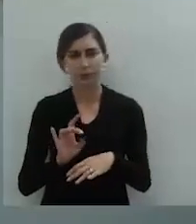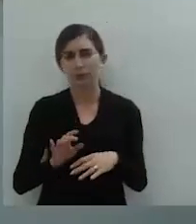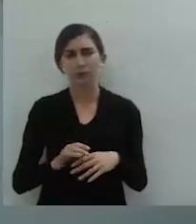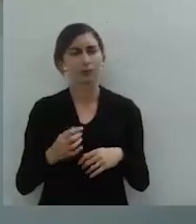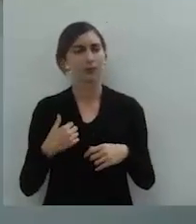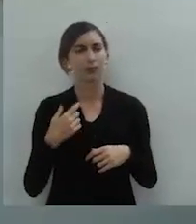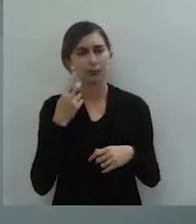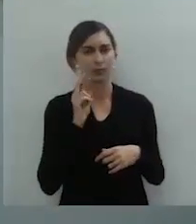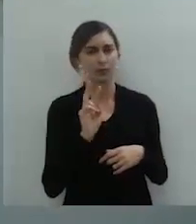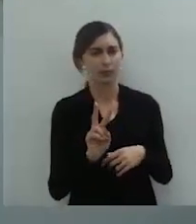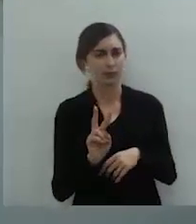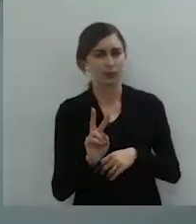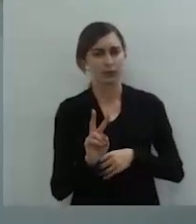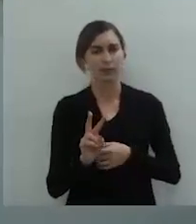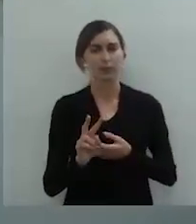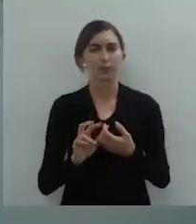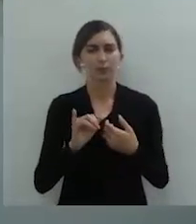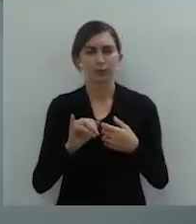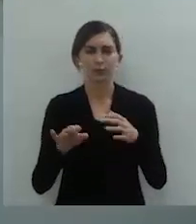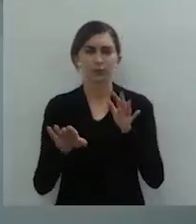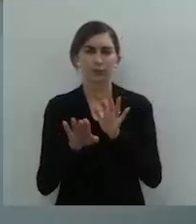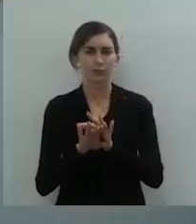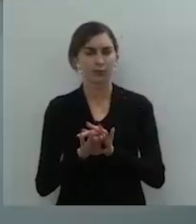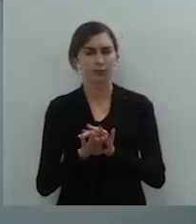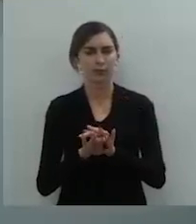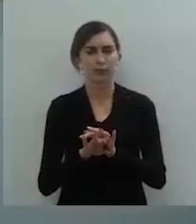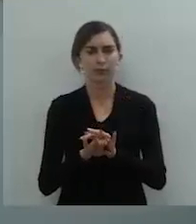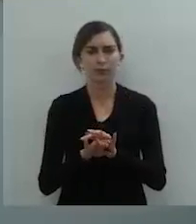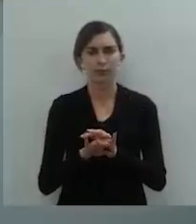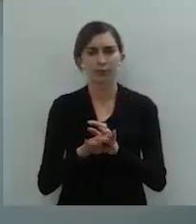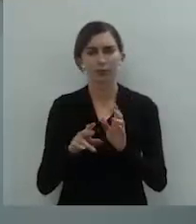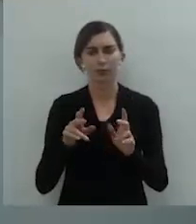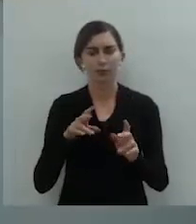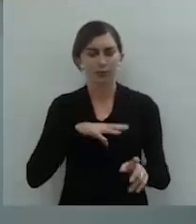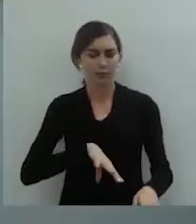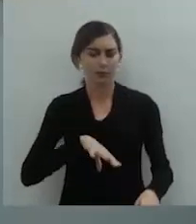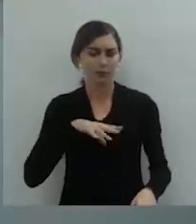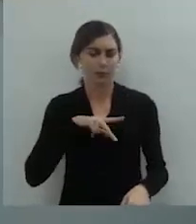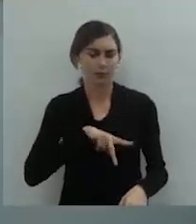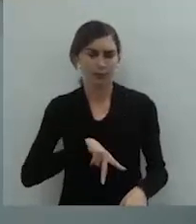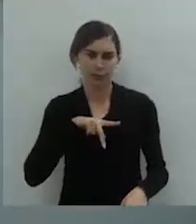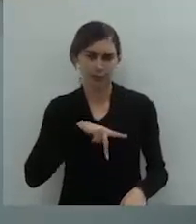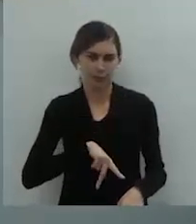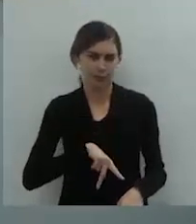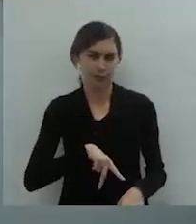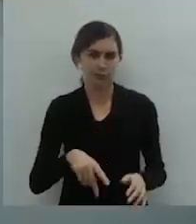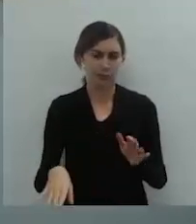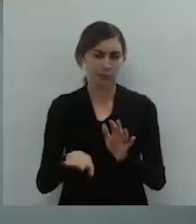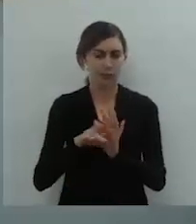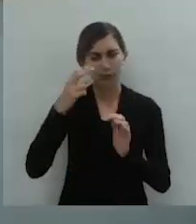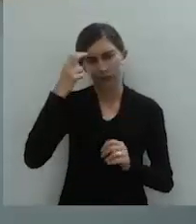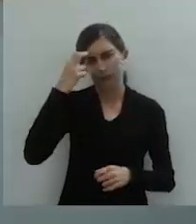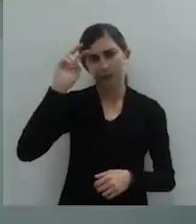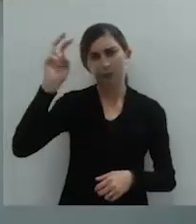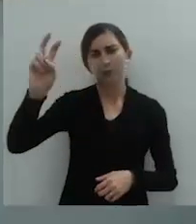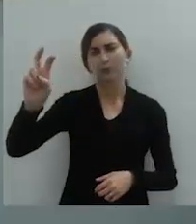E vejam, chegam os portugueses, uma